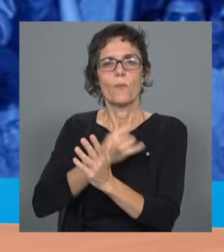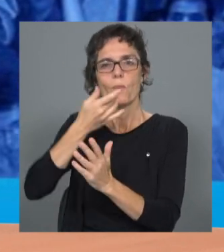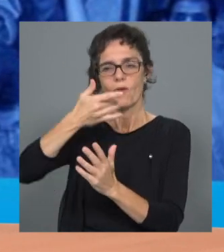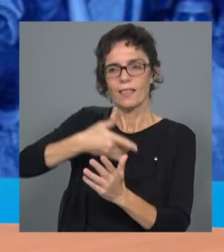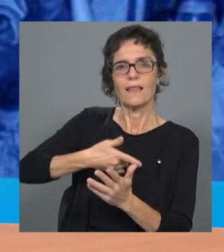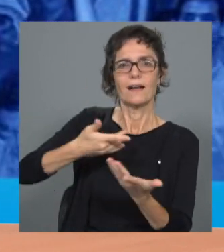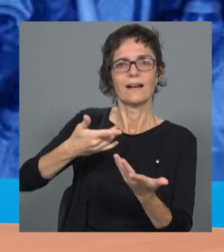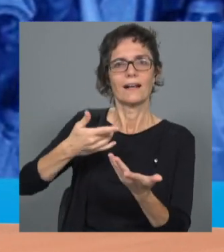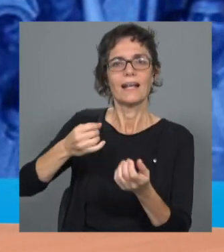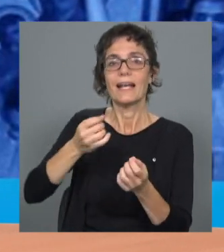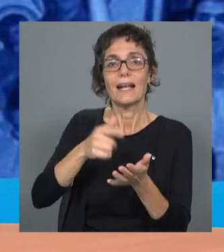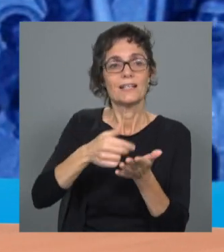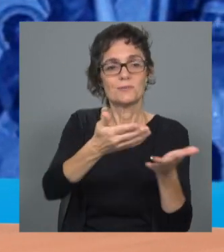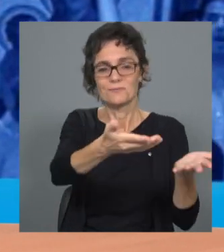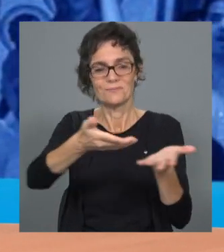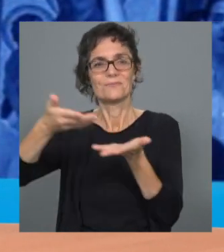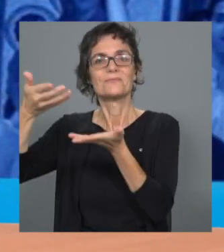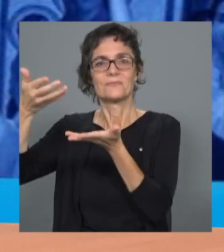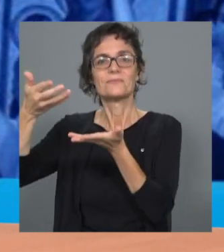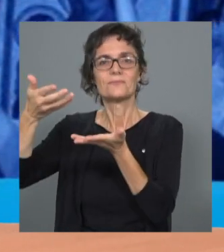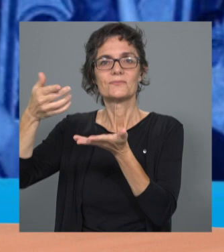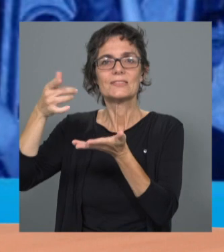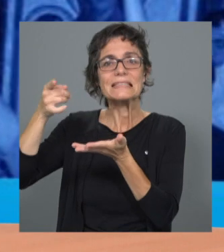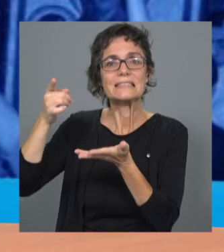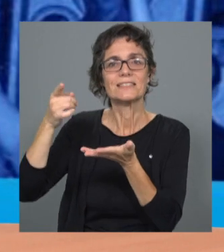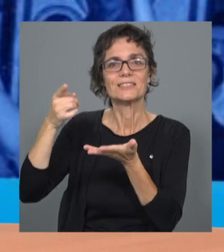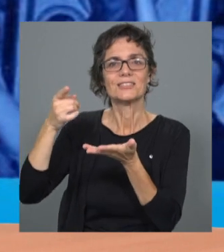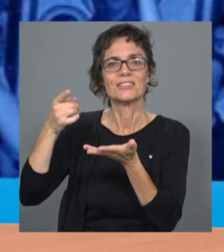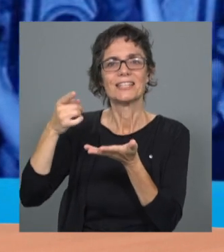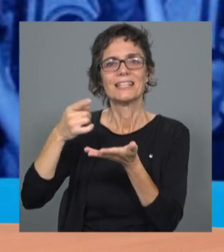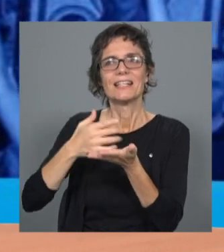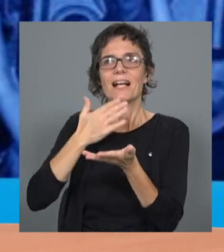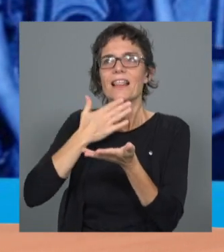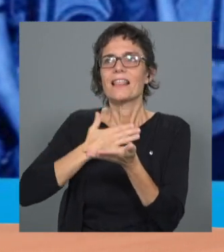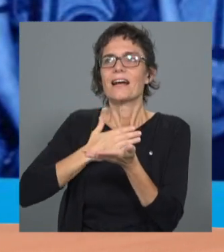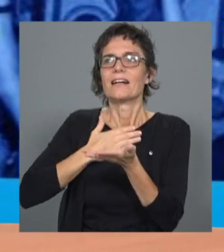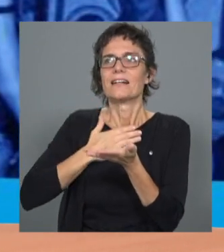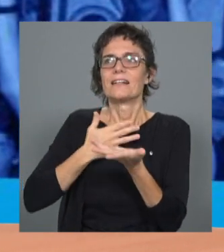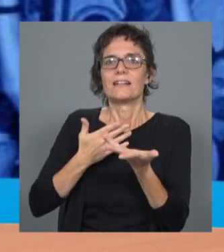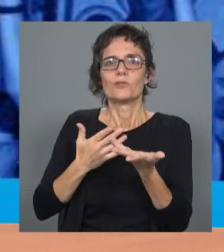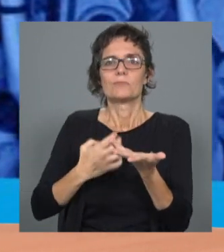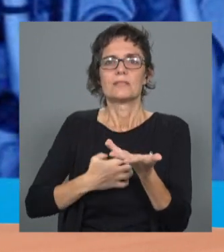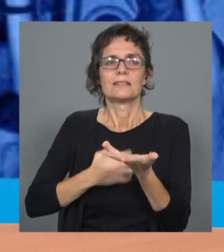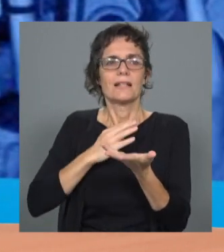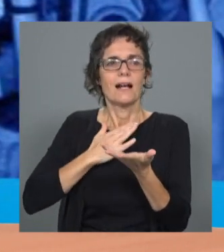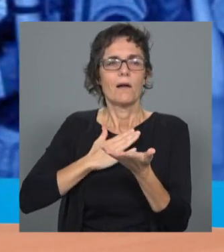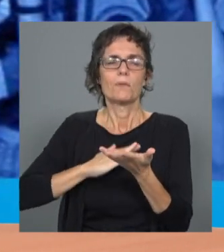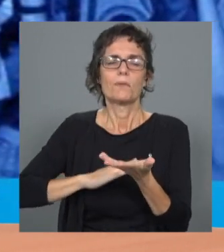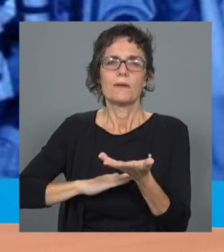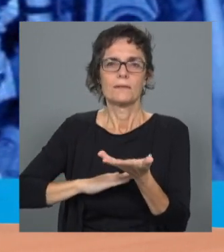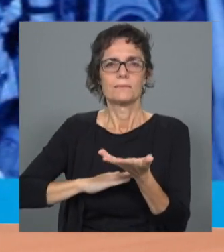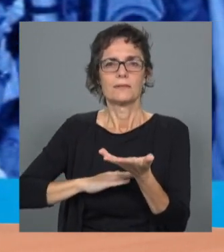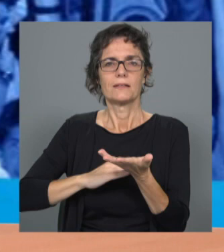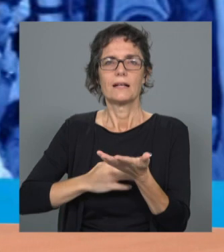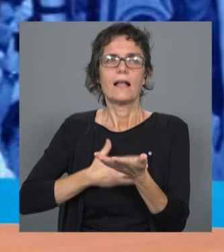como o Pai da parábola de Jesus, é um conforto espiritual, um conforto pessoal que a mim me dá muitas forças